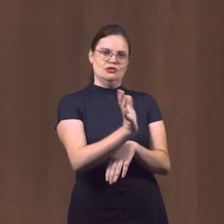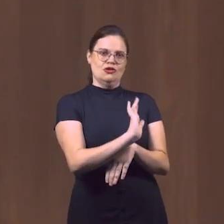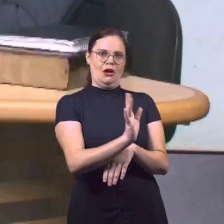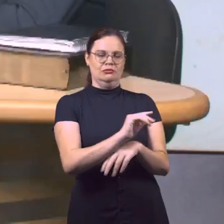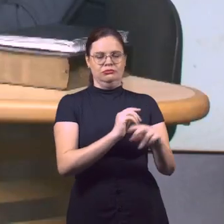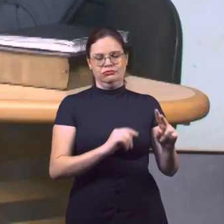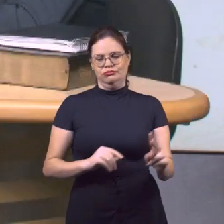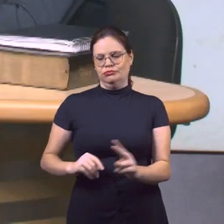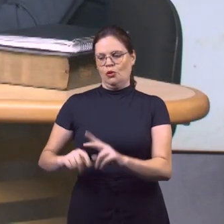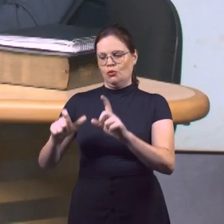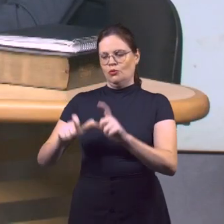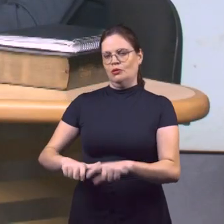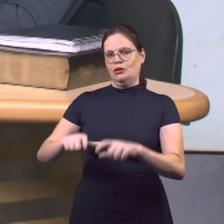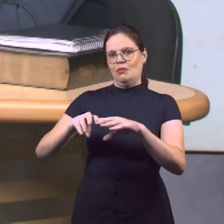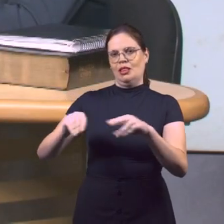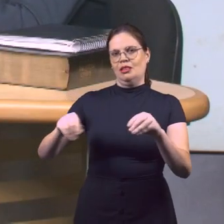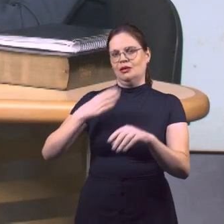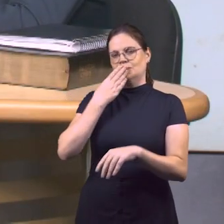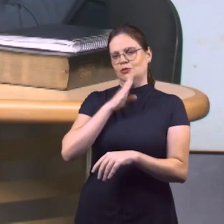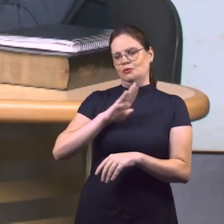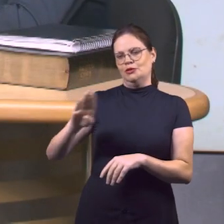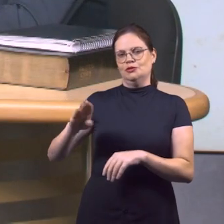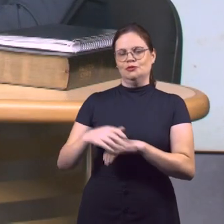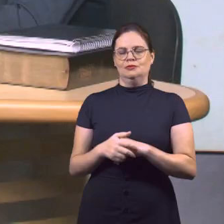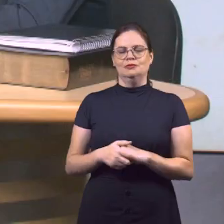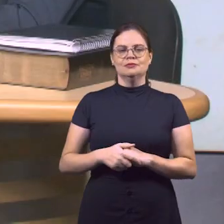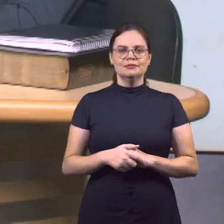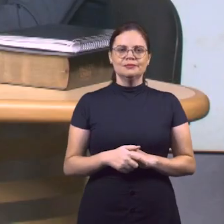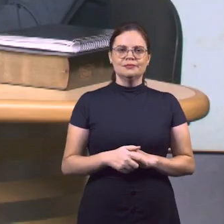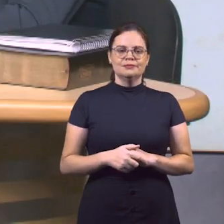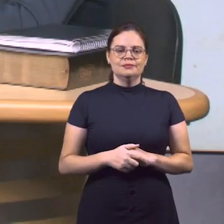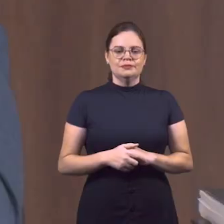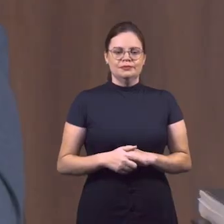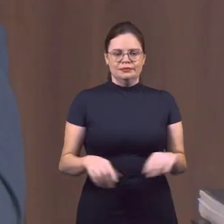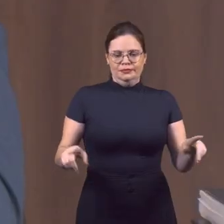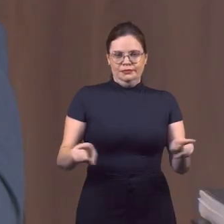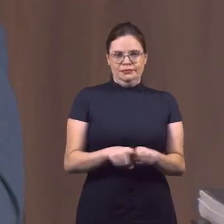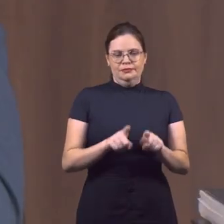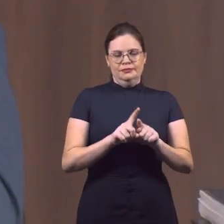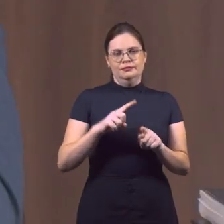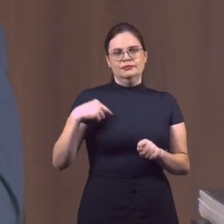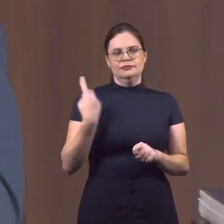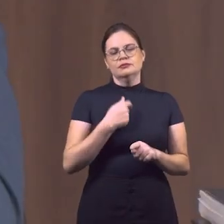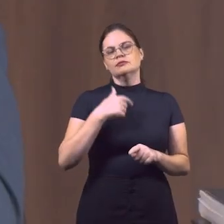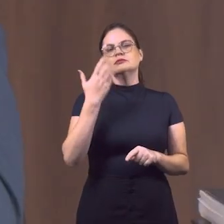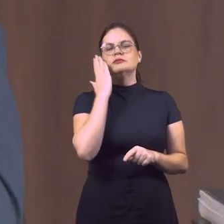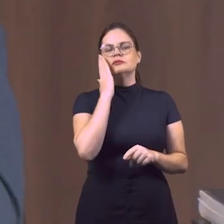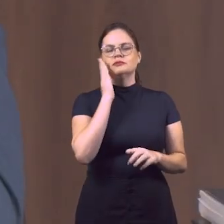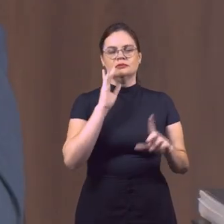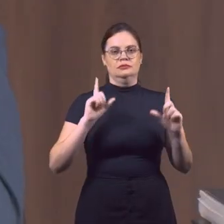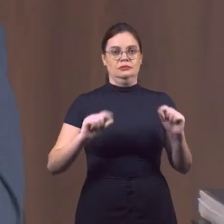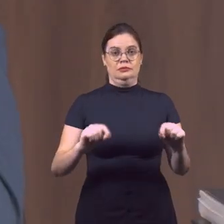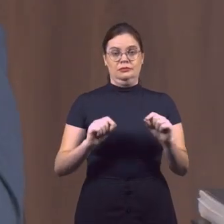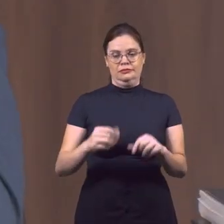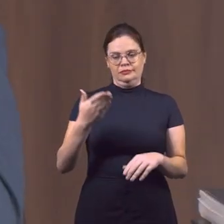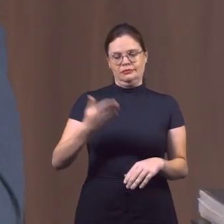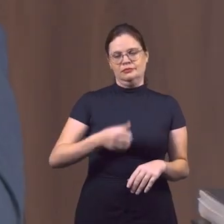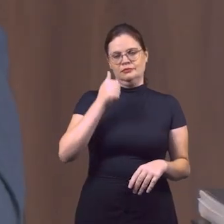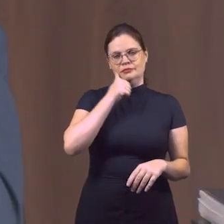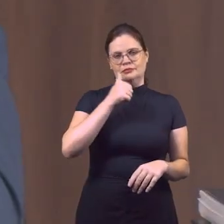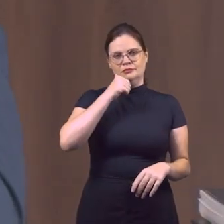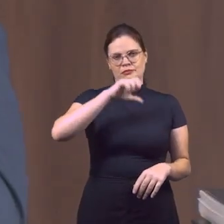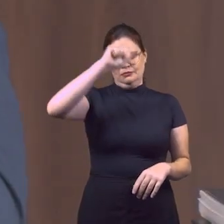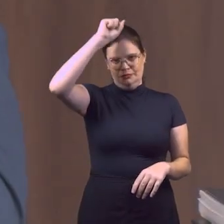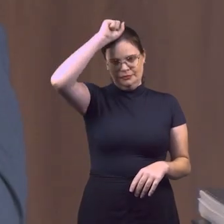companheiro, né? Isso mesmo. E também sabemos que a Sara, a personagem que nós estamos falando hoje, ela